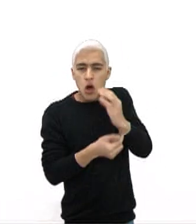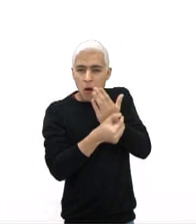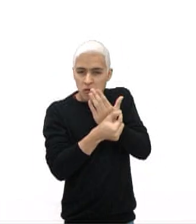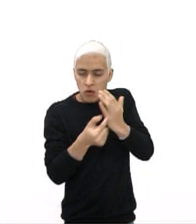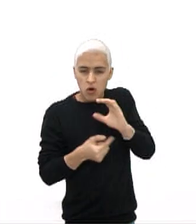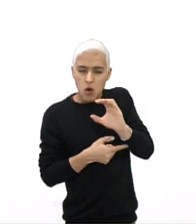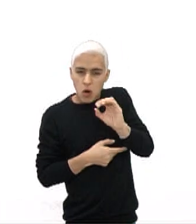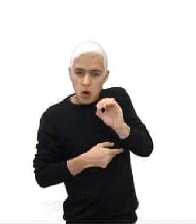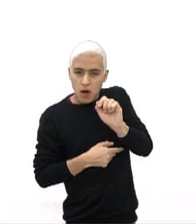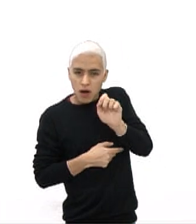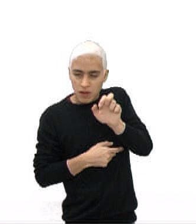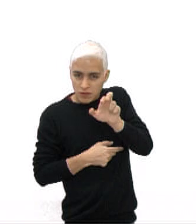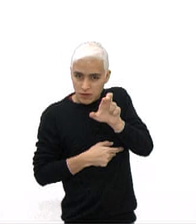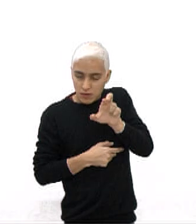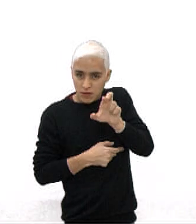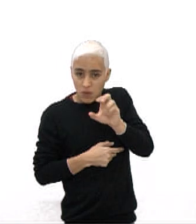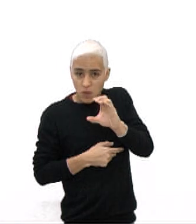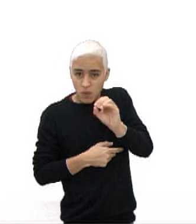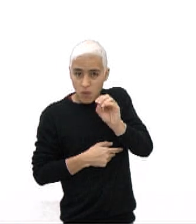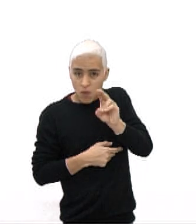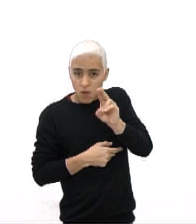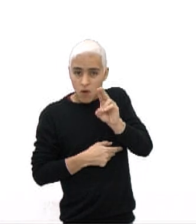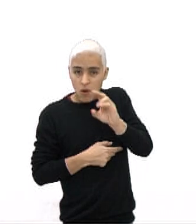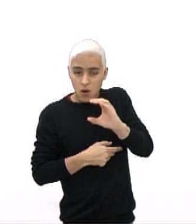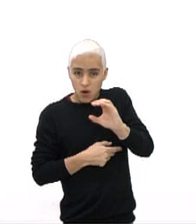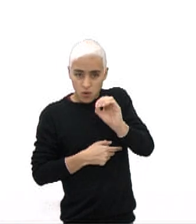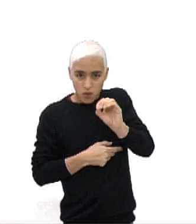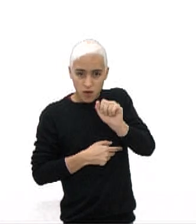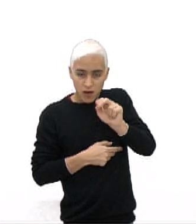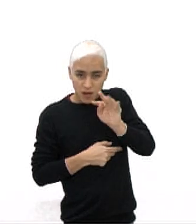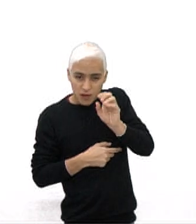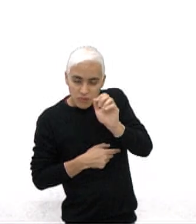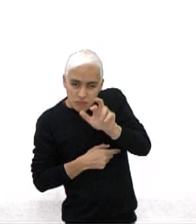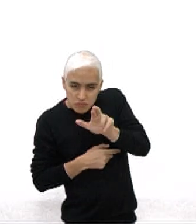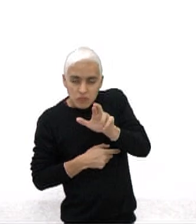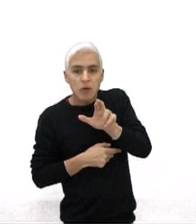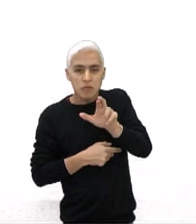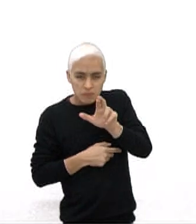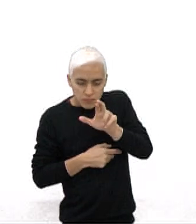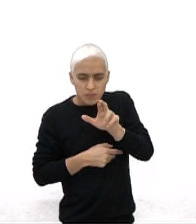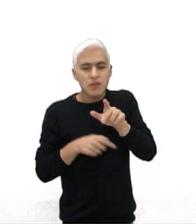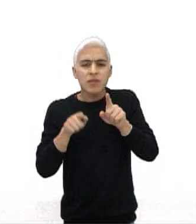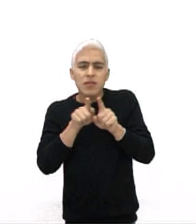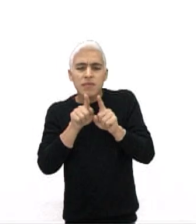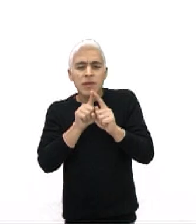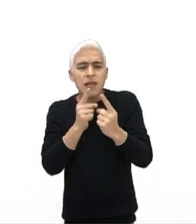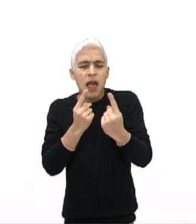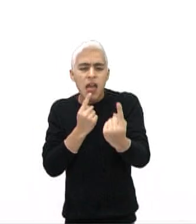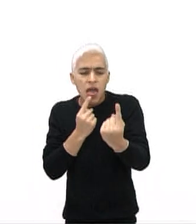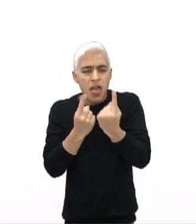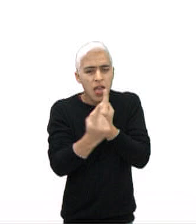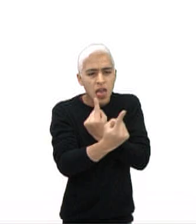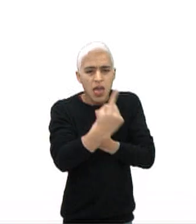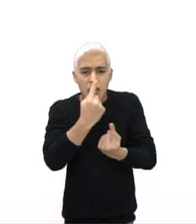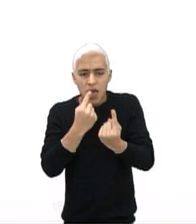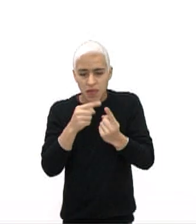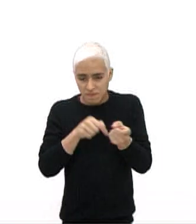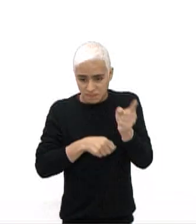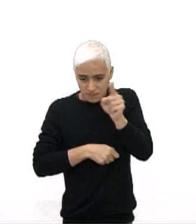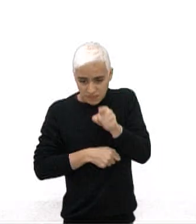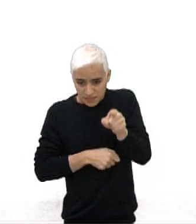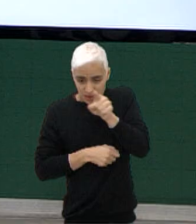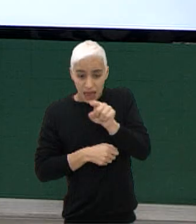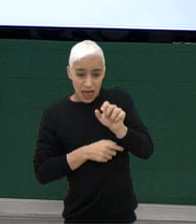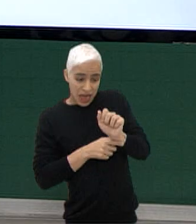oração. Agir no movimento dialógico. Lembra que eu havia falado para vocês? O agente,